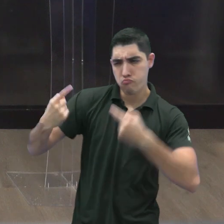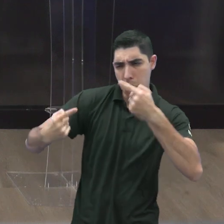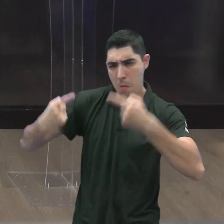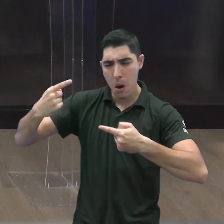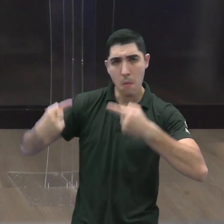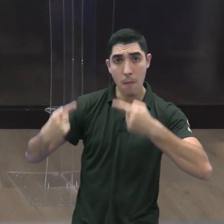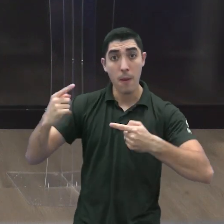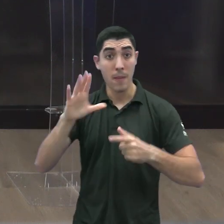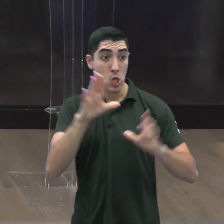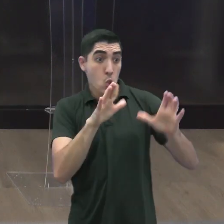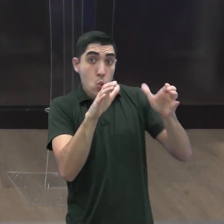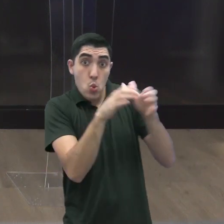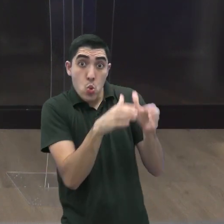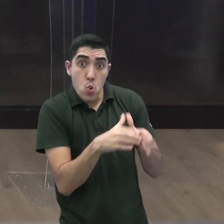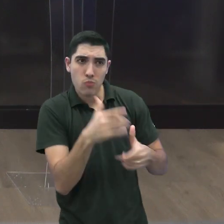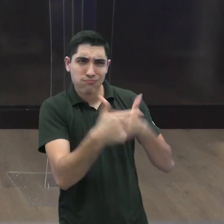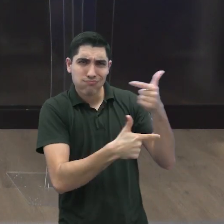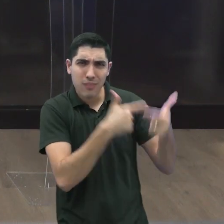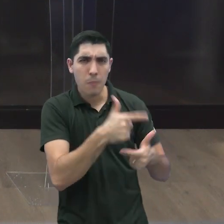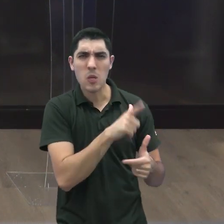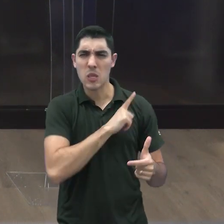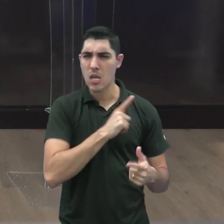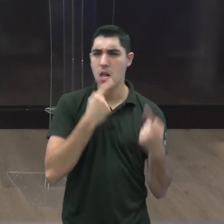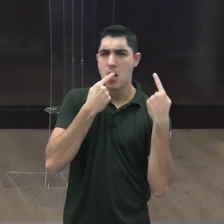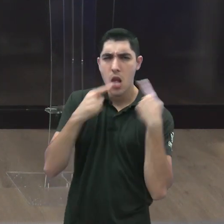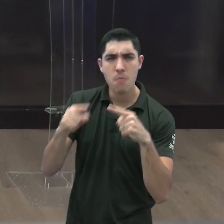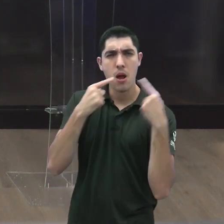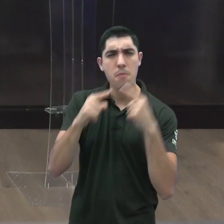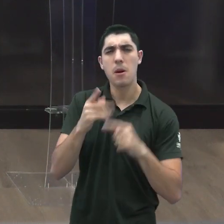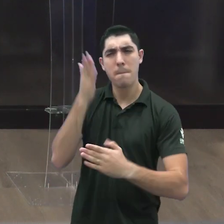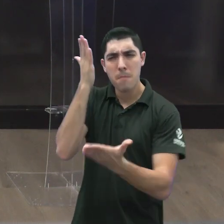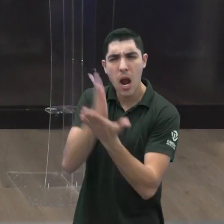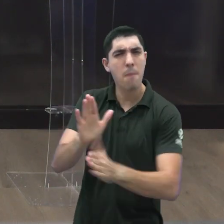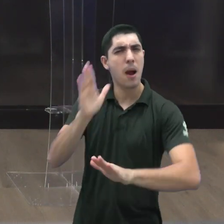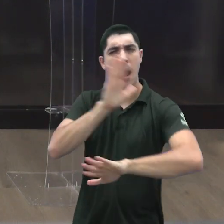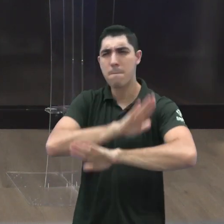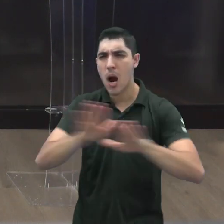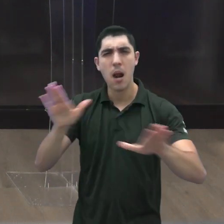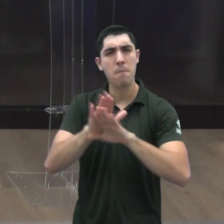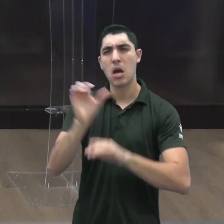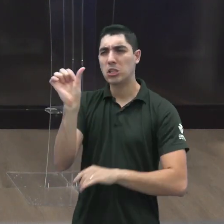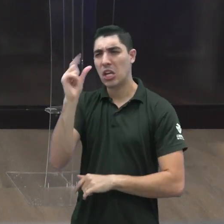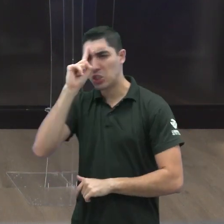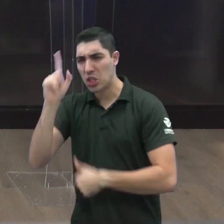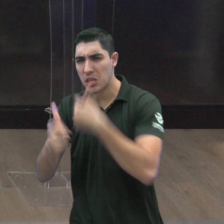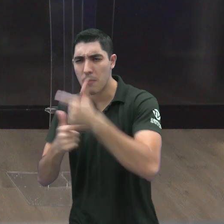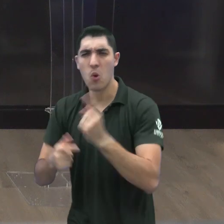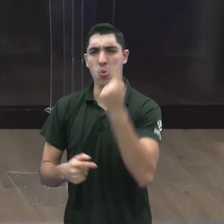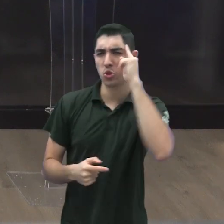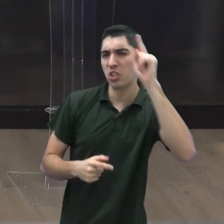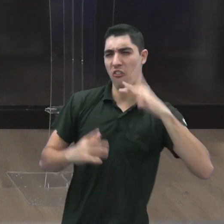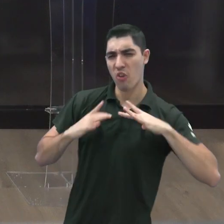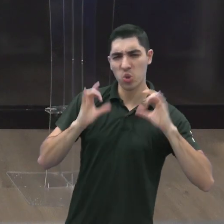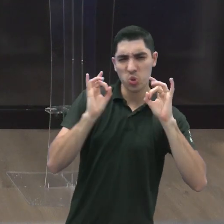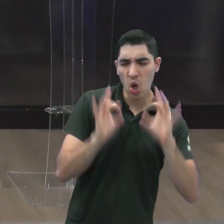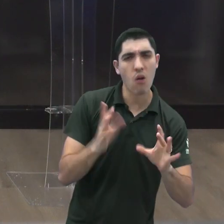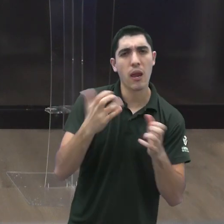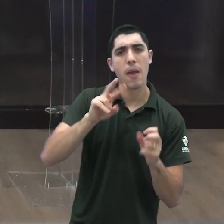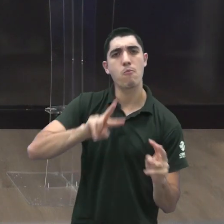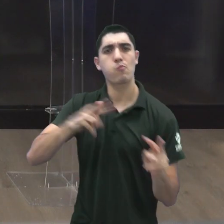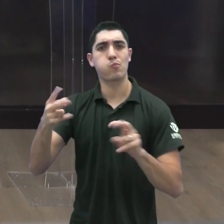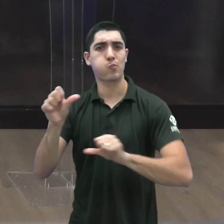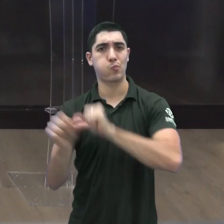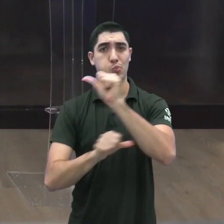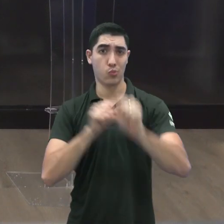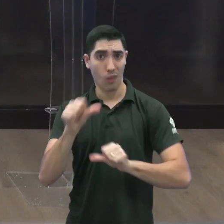e entidades de classe têm cobrado a aprovação da matéria. A defesa do fim da escala está na qualidade de vida e dignidade de muitos trabalhadores